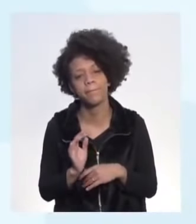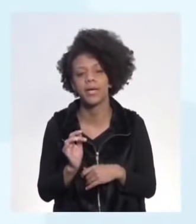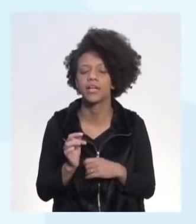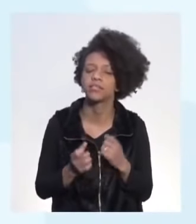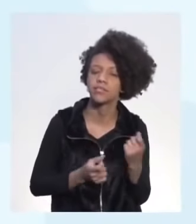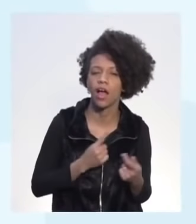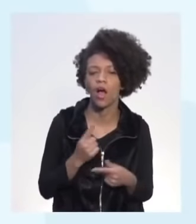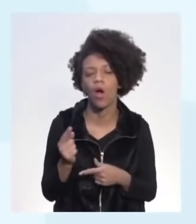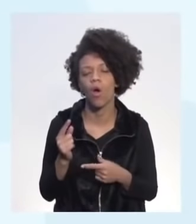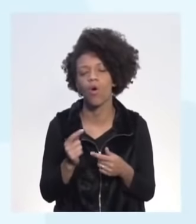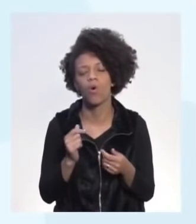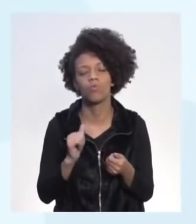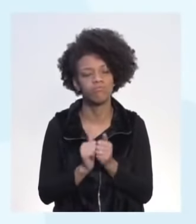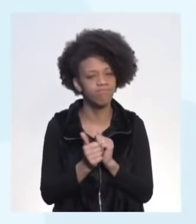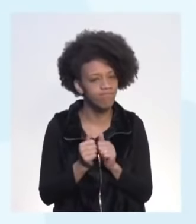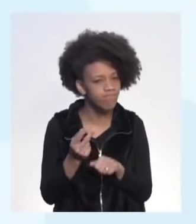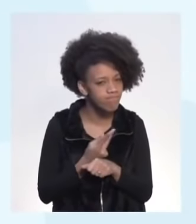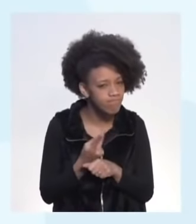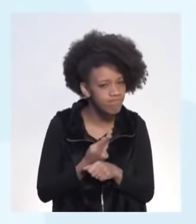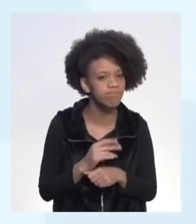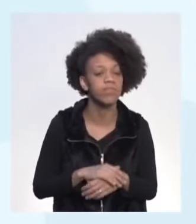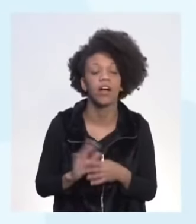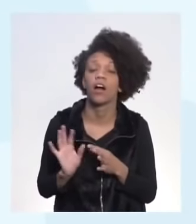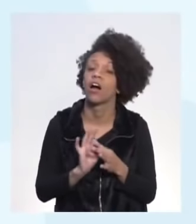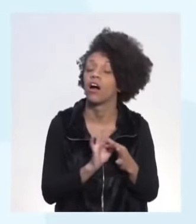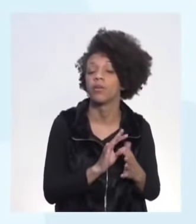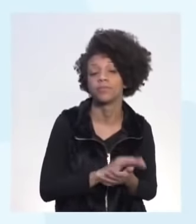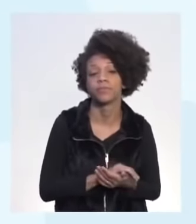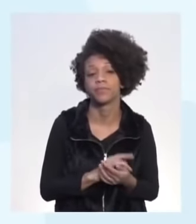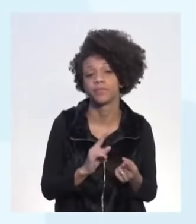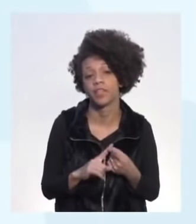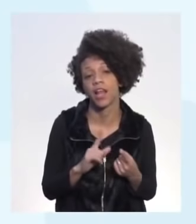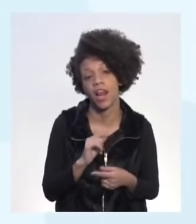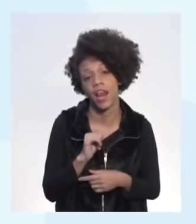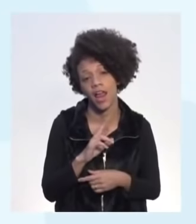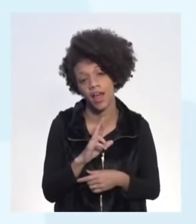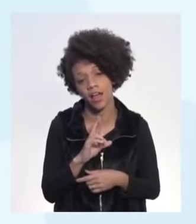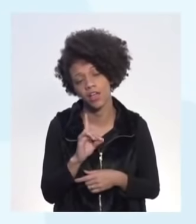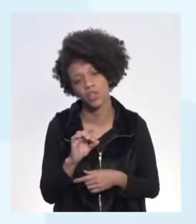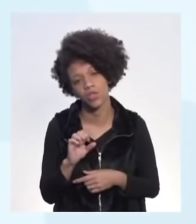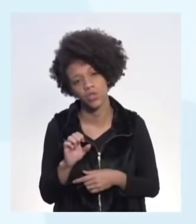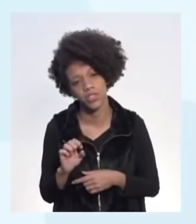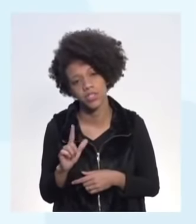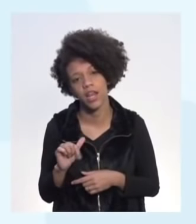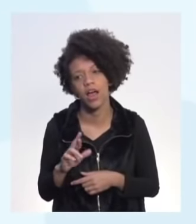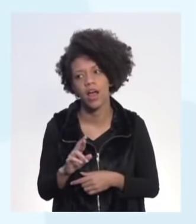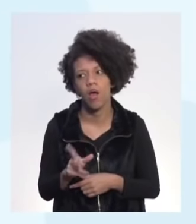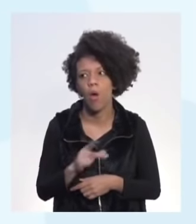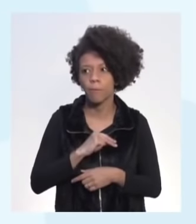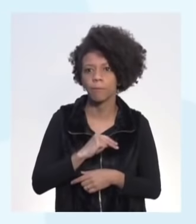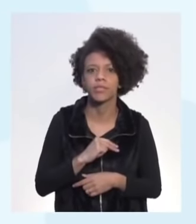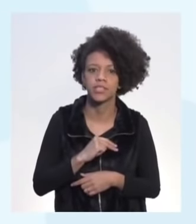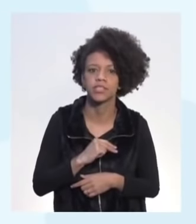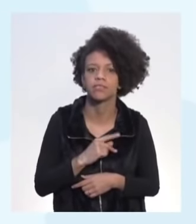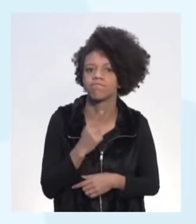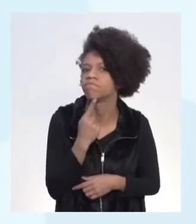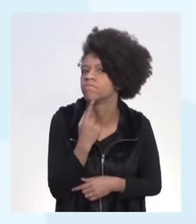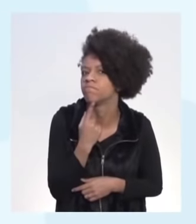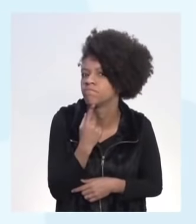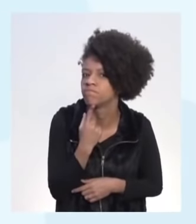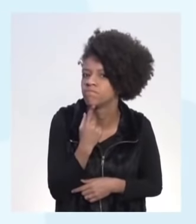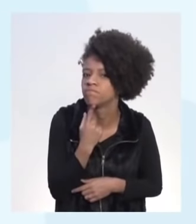levantamentos prévios, só que agora relacionado ao texto. Então, tem lá, lar, doce, lar. Ops! E aí, Andréia? Lar, doce, lar. Ops!